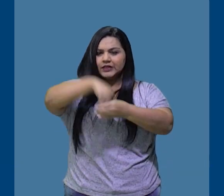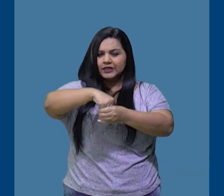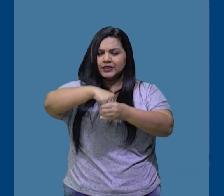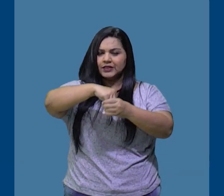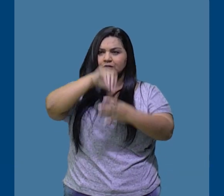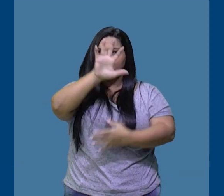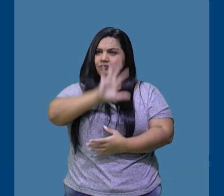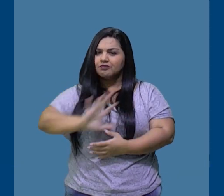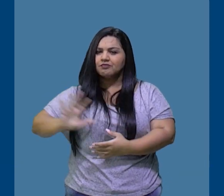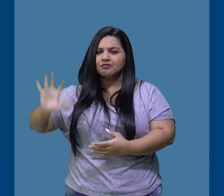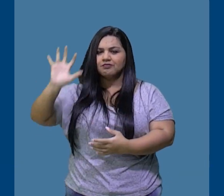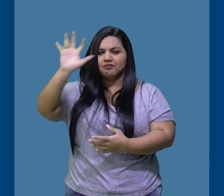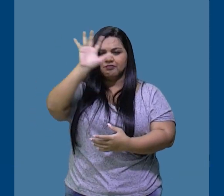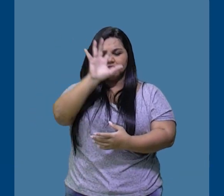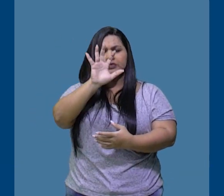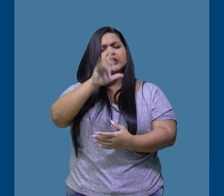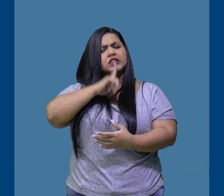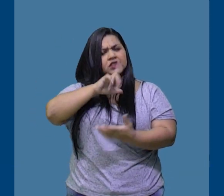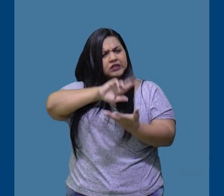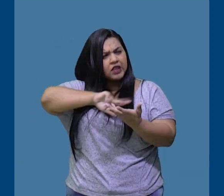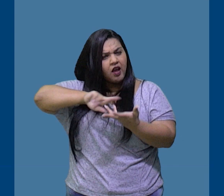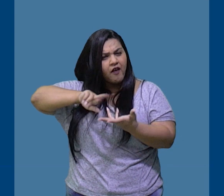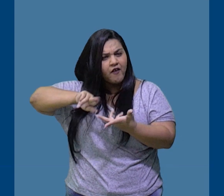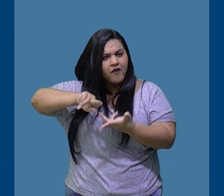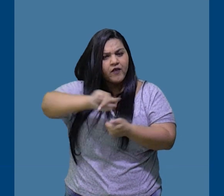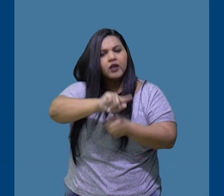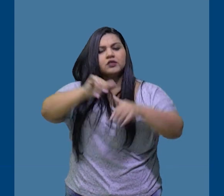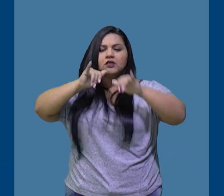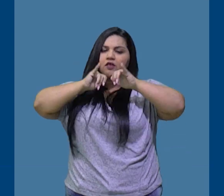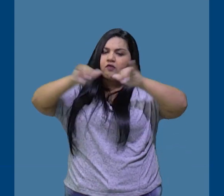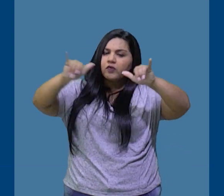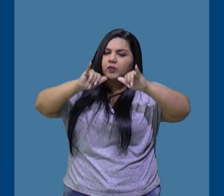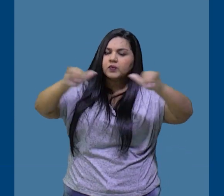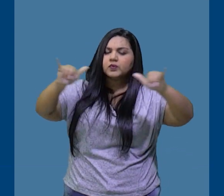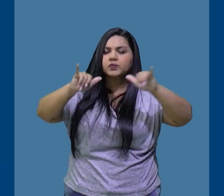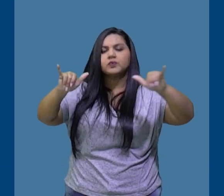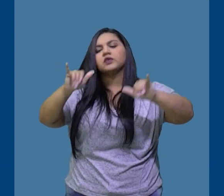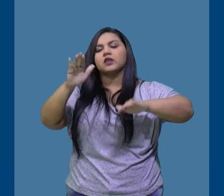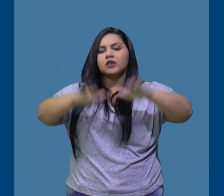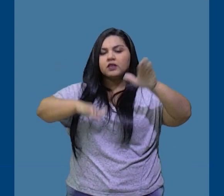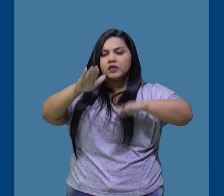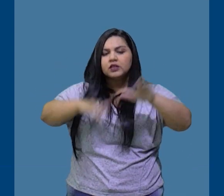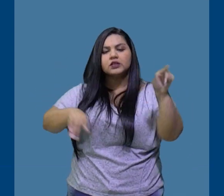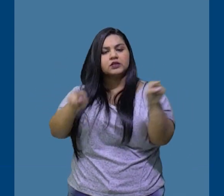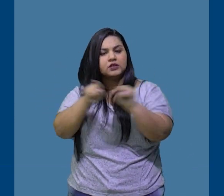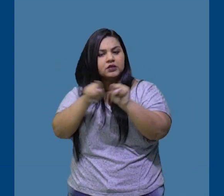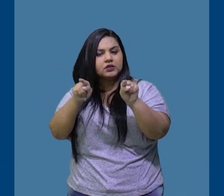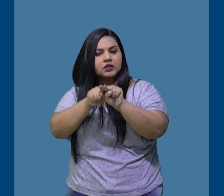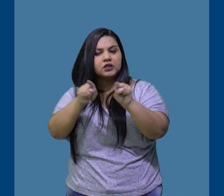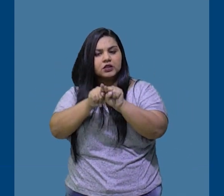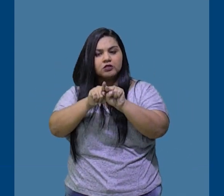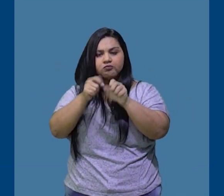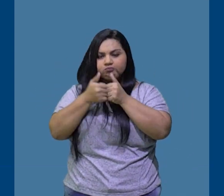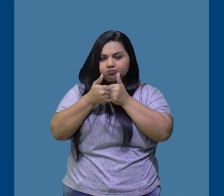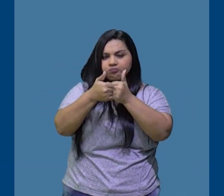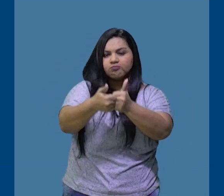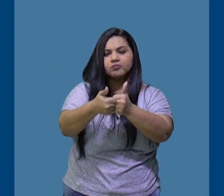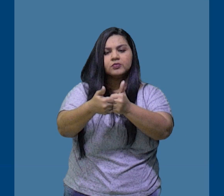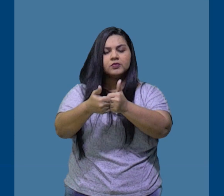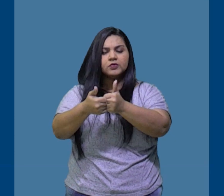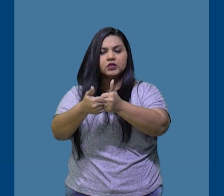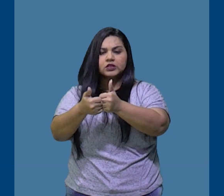você já tem aí diversas informações, né? Geralmente, ele também pode vir acompanhado ali de